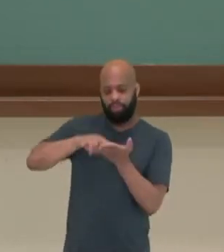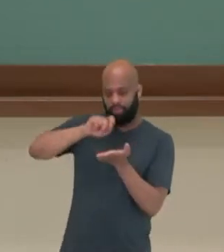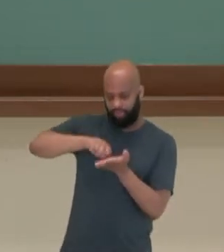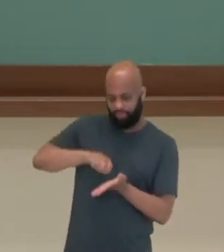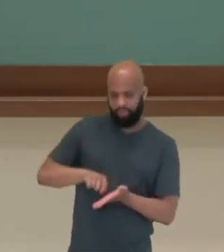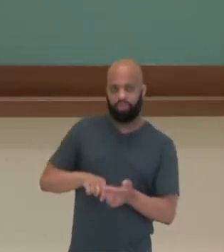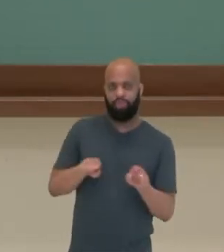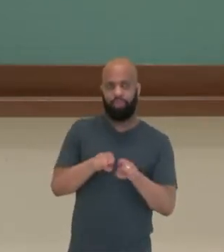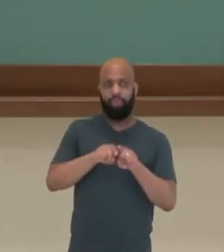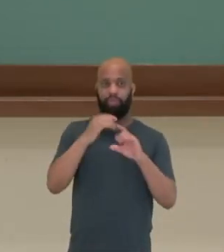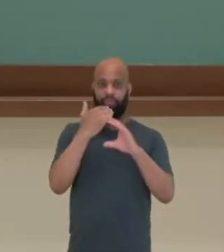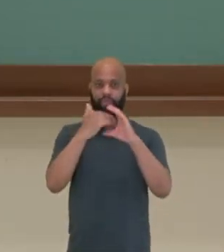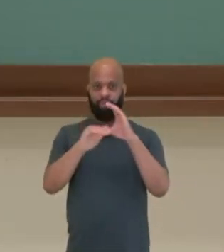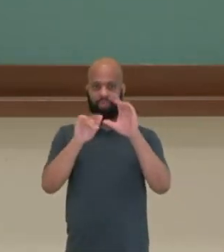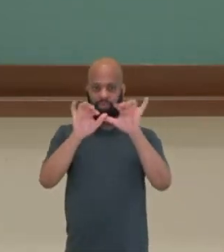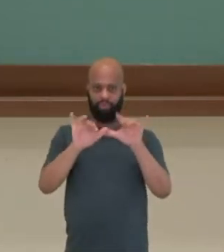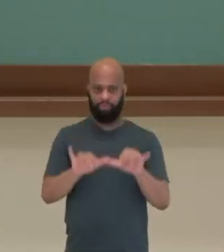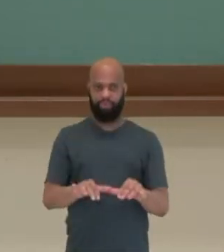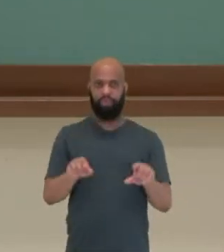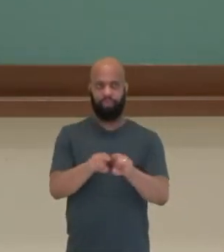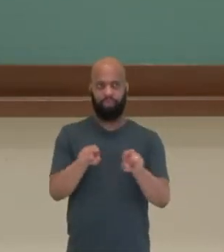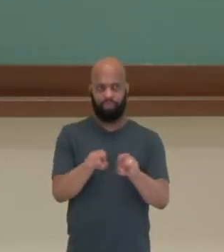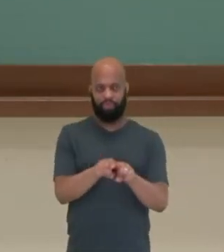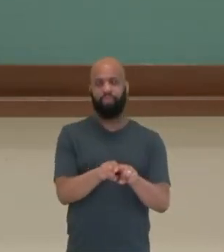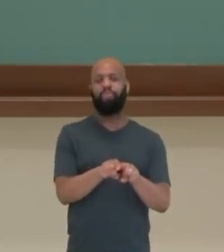até e-mails, né? A carta moderna.